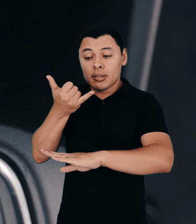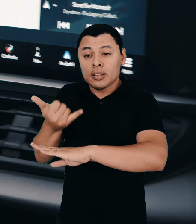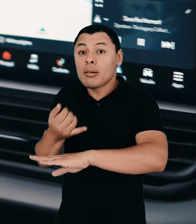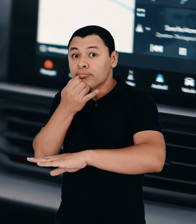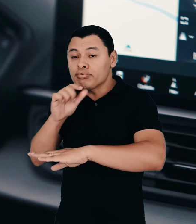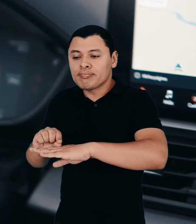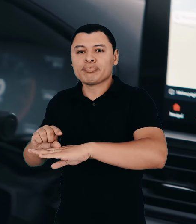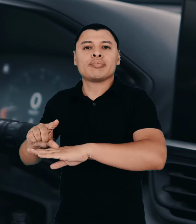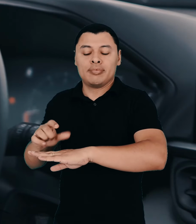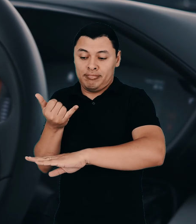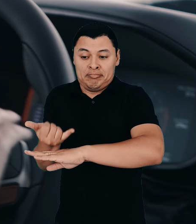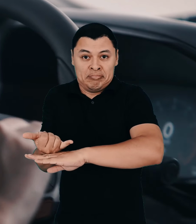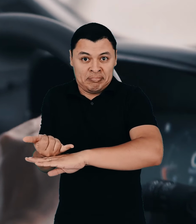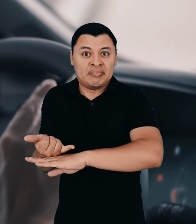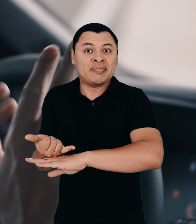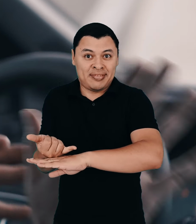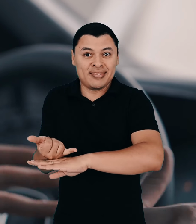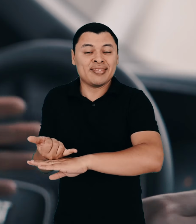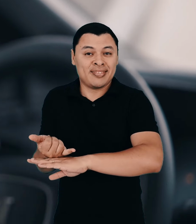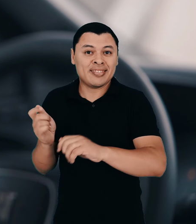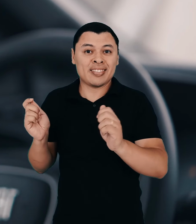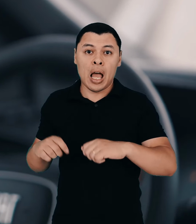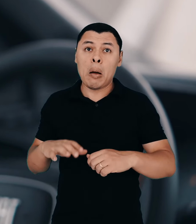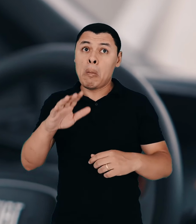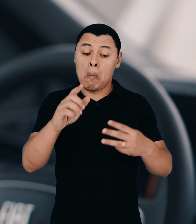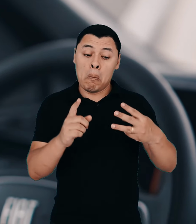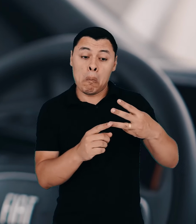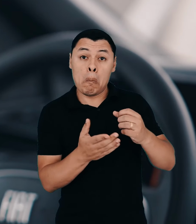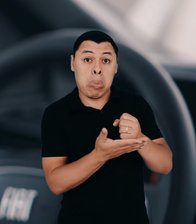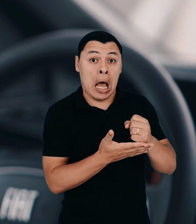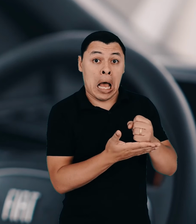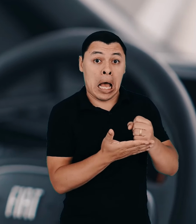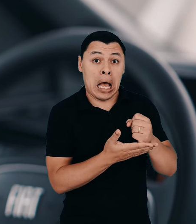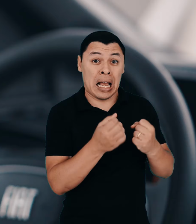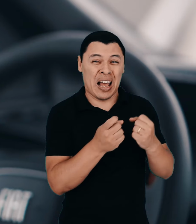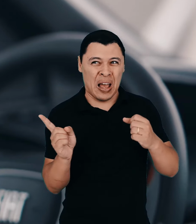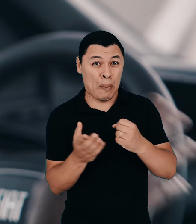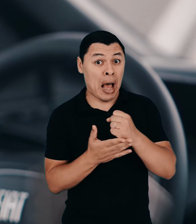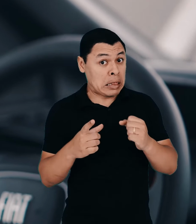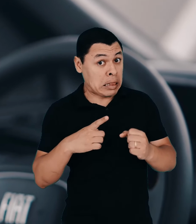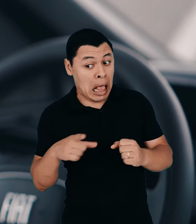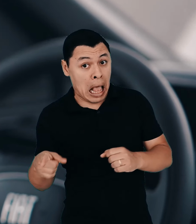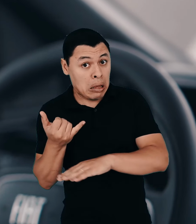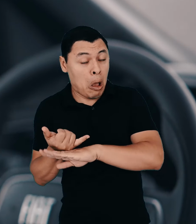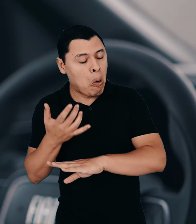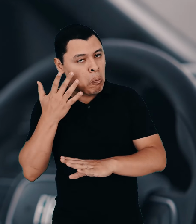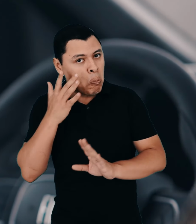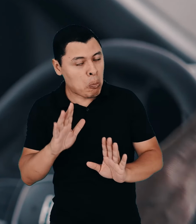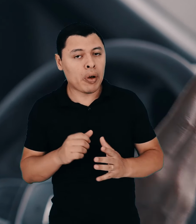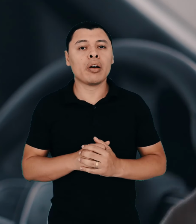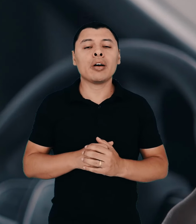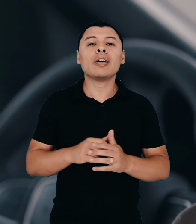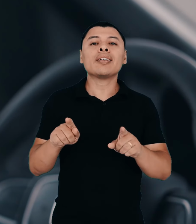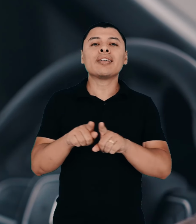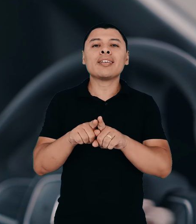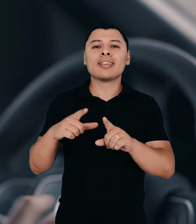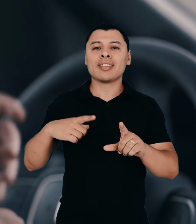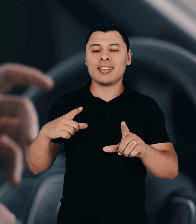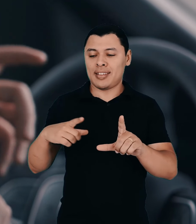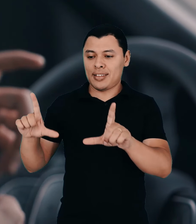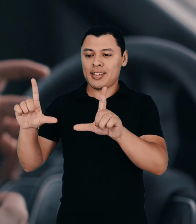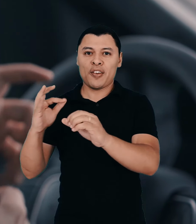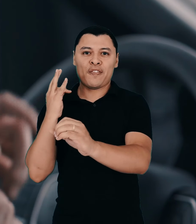câmbio, né? Imagino que seja das versões intermediárias para cima, não sei se a básica vai ter já, né? E uma outra coisa interessante aqui é o Fiat Connect Me,